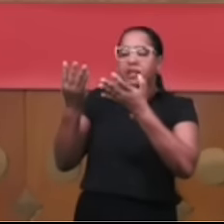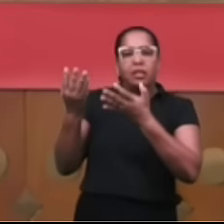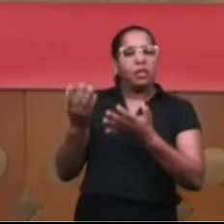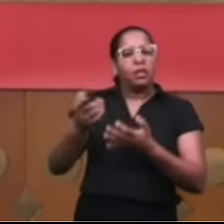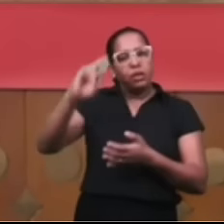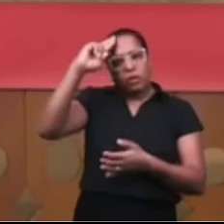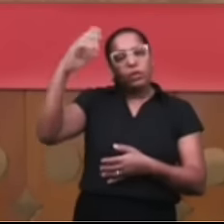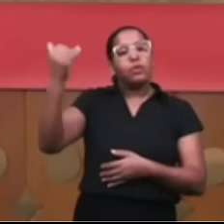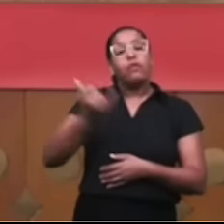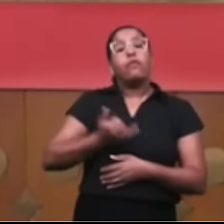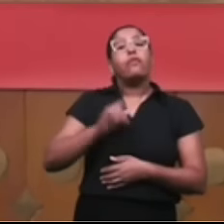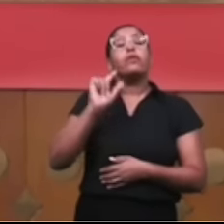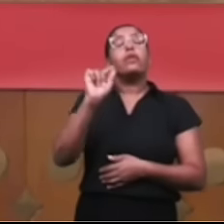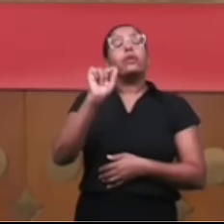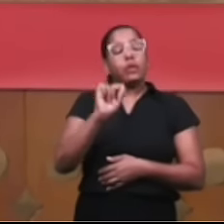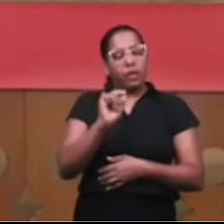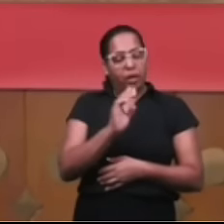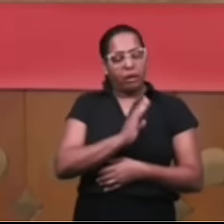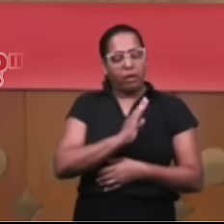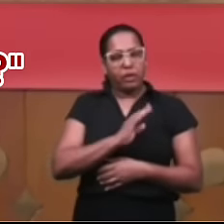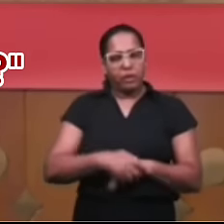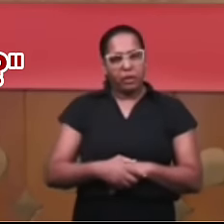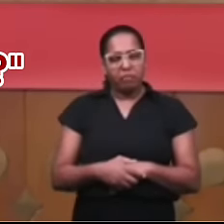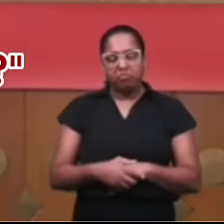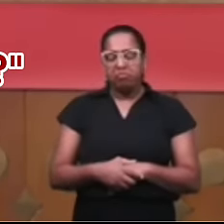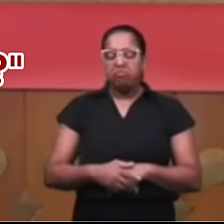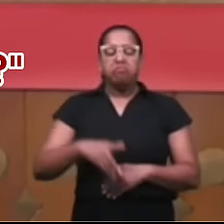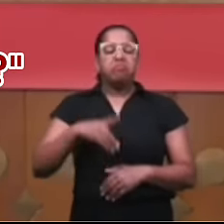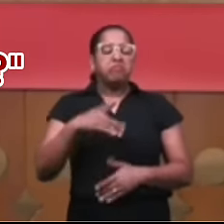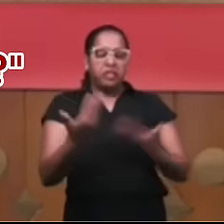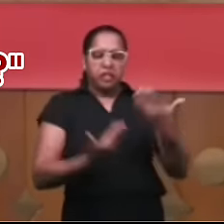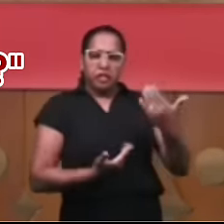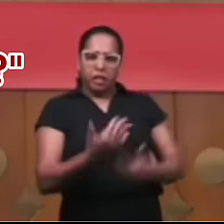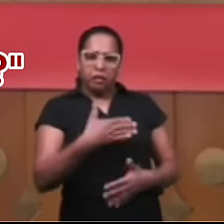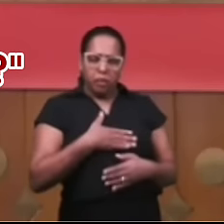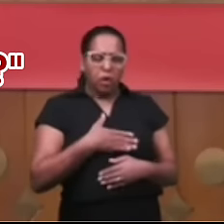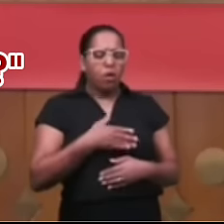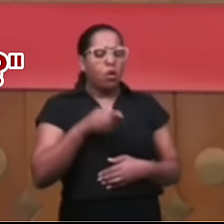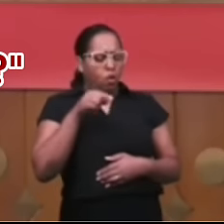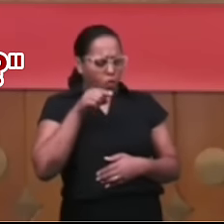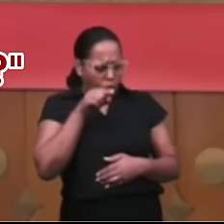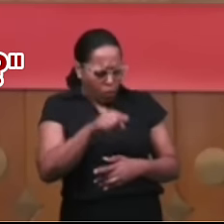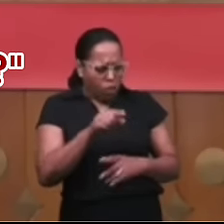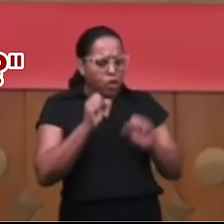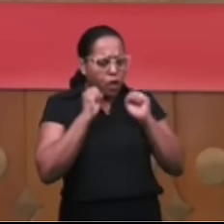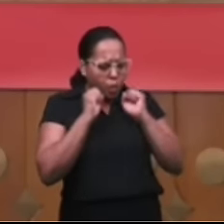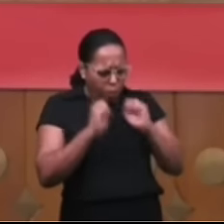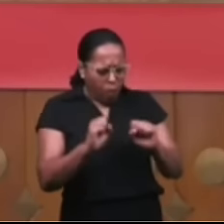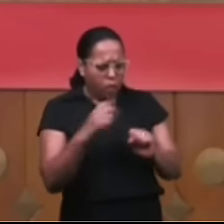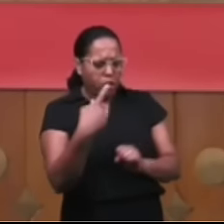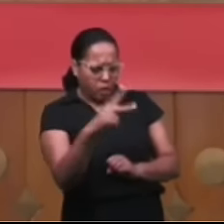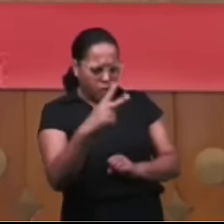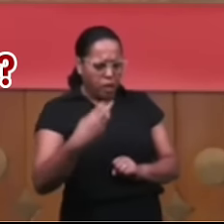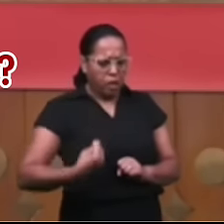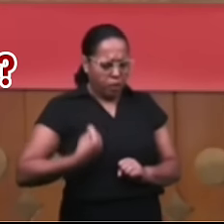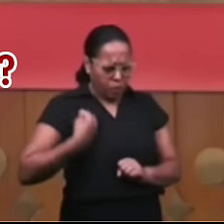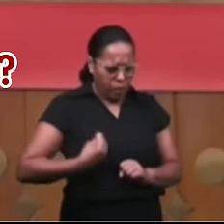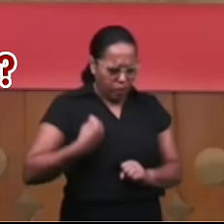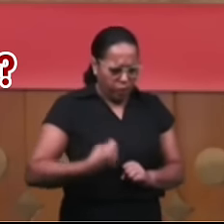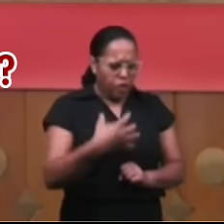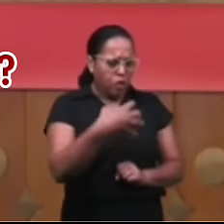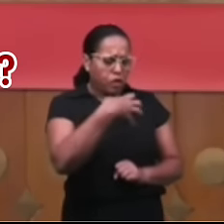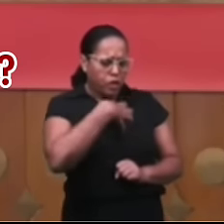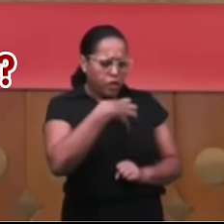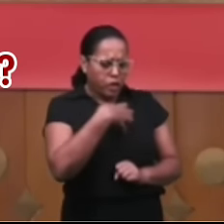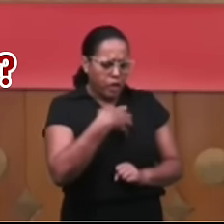falou nitidamente ao meu coração e disse: meu servo, você pode fazer a sua vida? Fazer no sentido